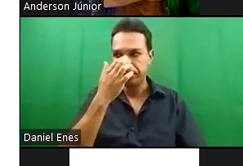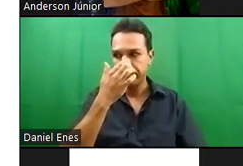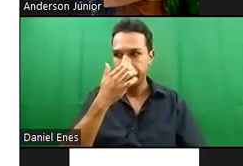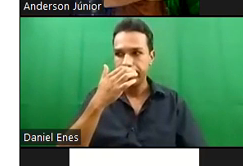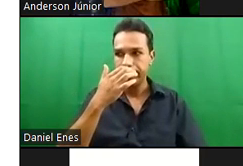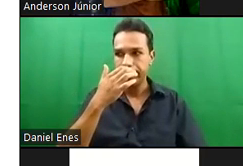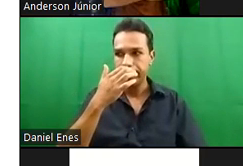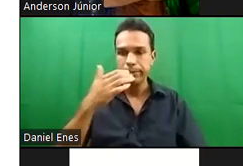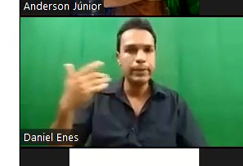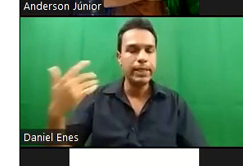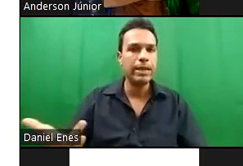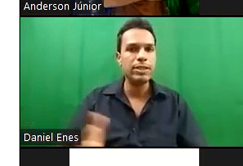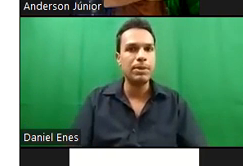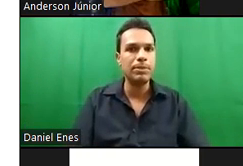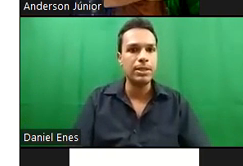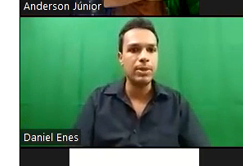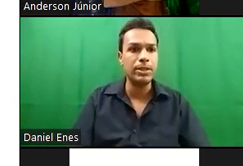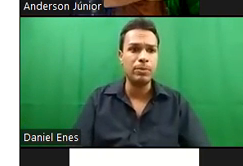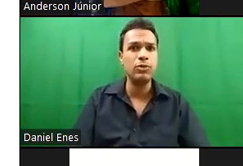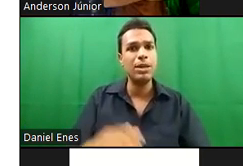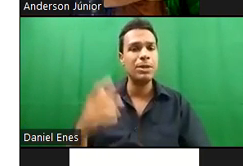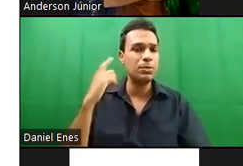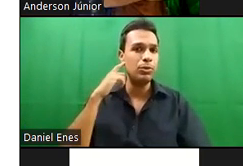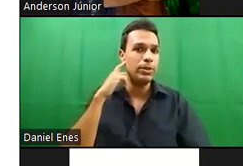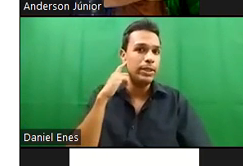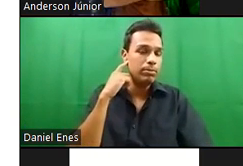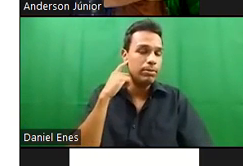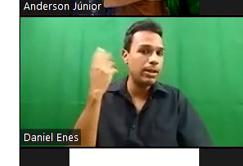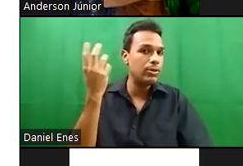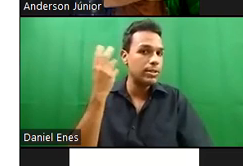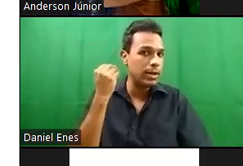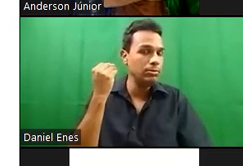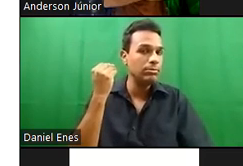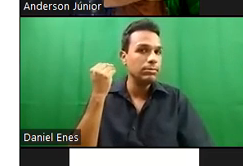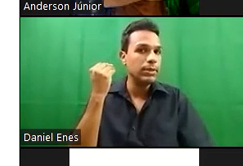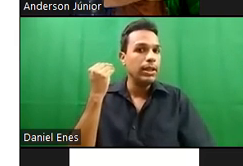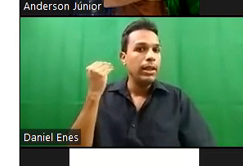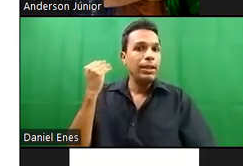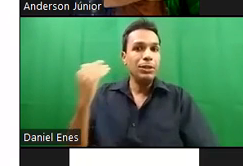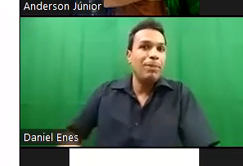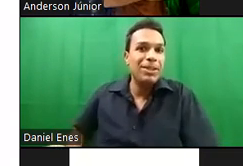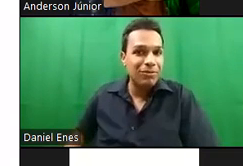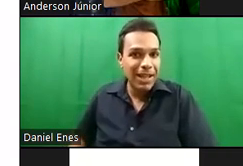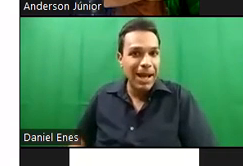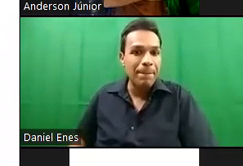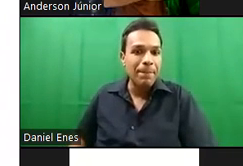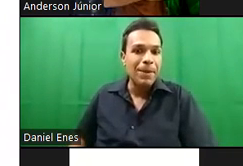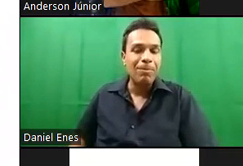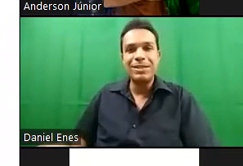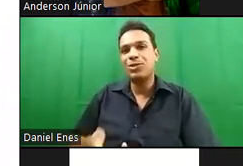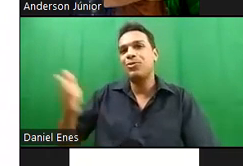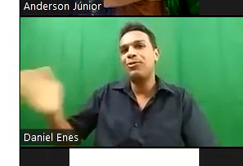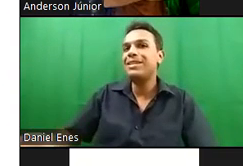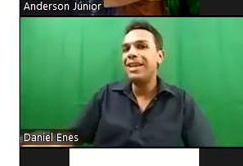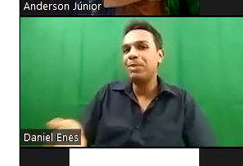né? Que é a nossa primeira língua aqui no país, justamente por não ter audição e não aprende a falar. Mas